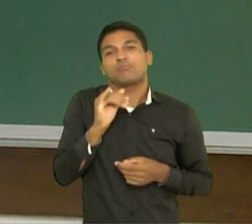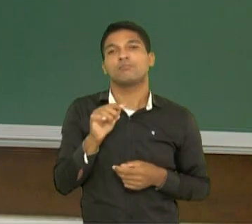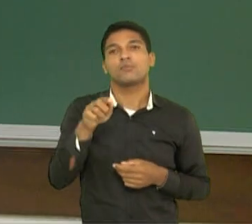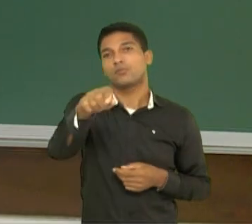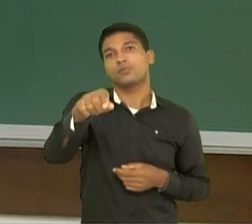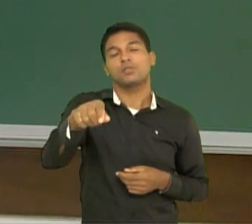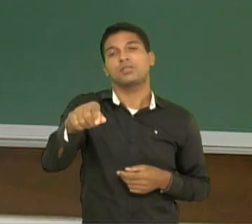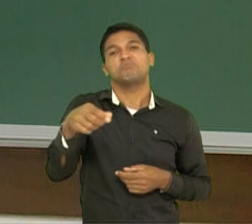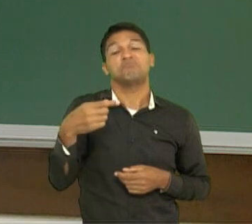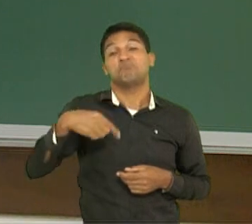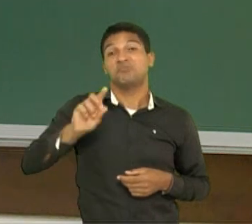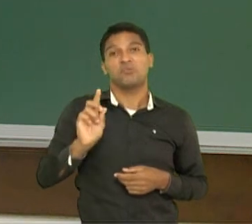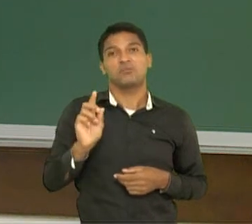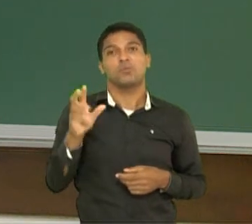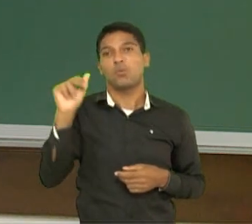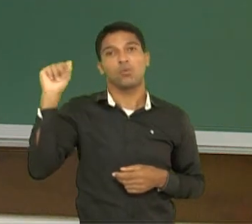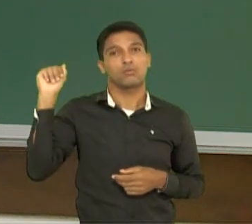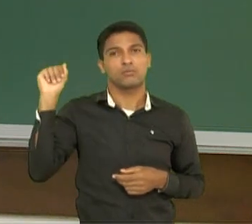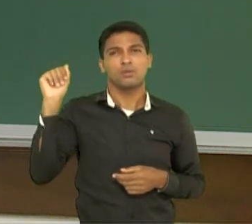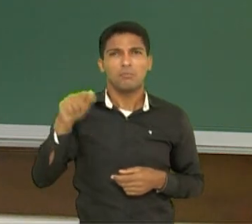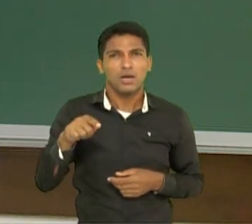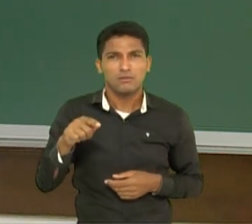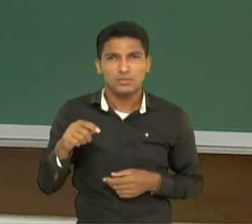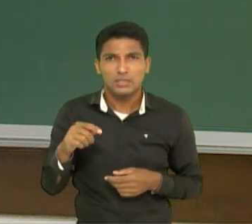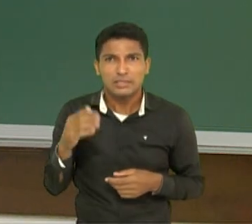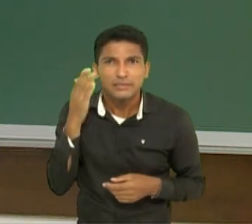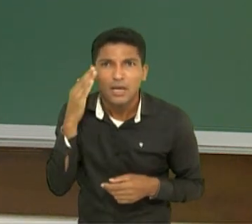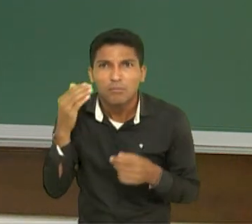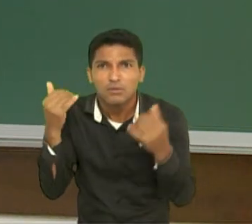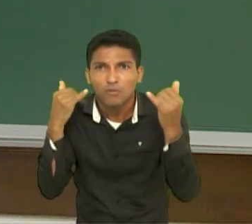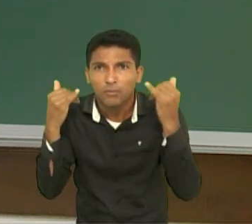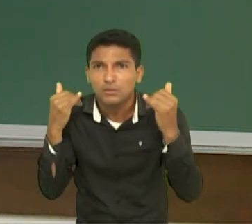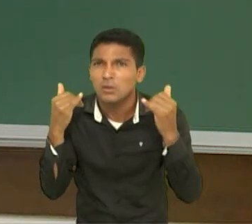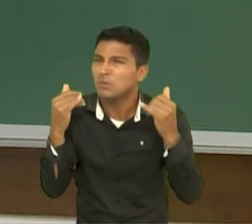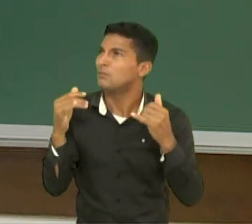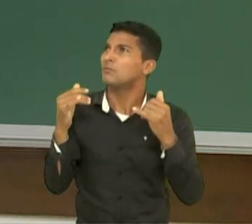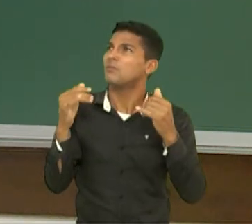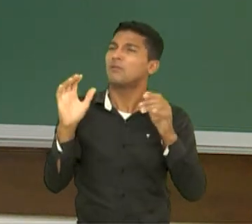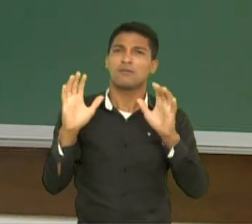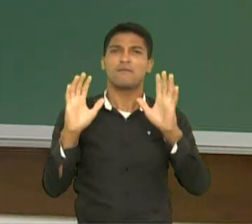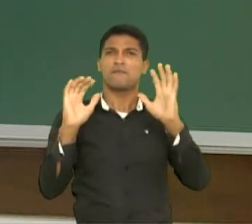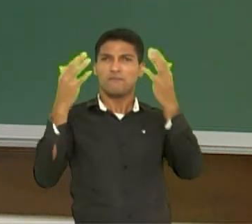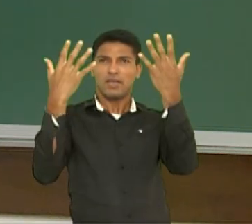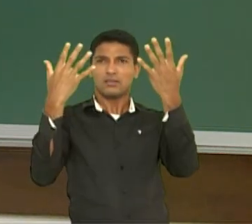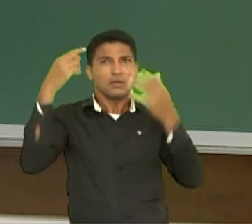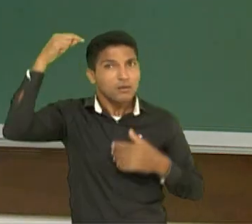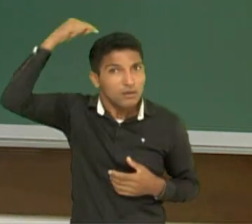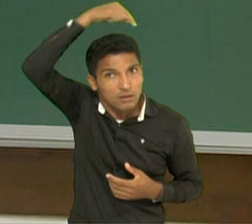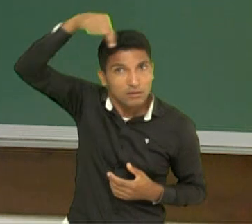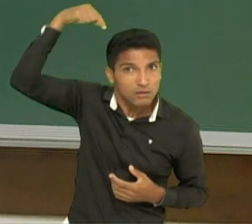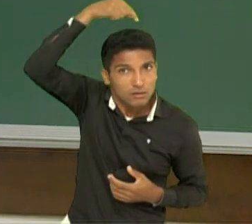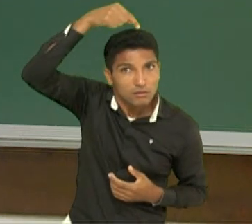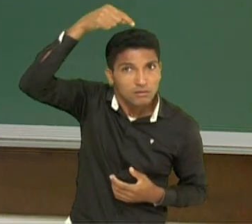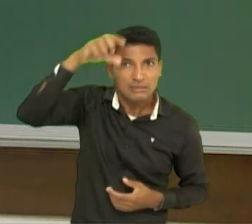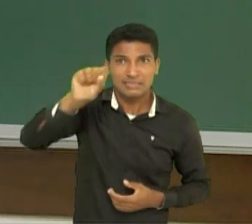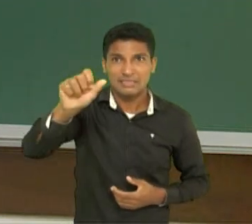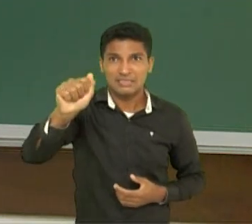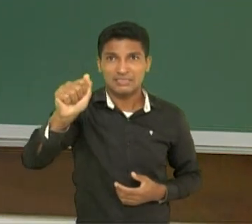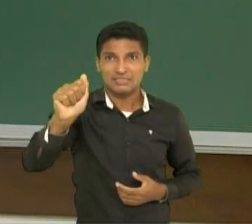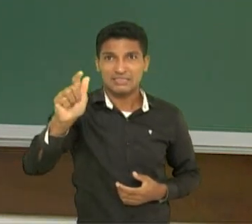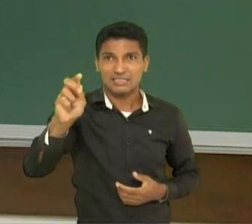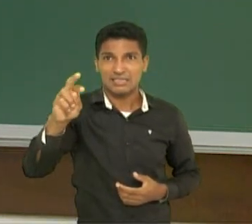foi numa festa religiosa. Já ouviu falar de alguma festa sagrada? Então, qual que é a